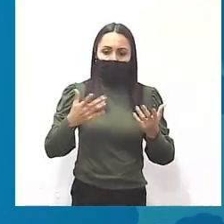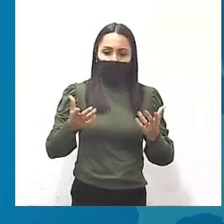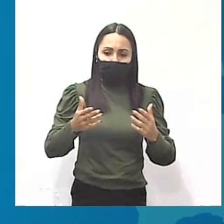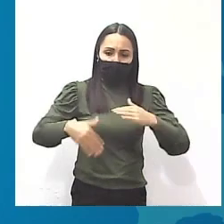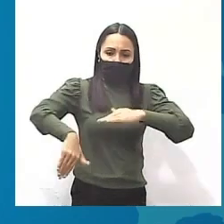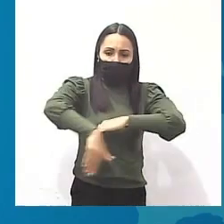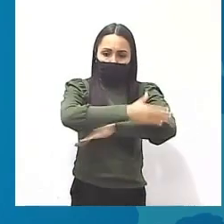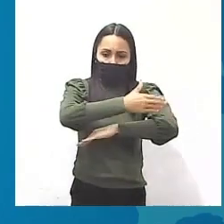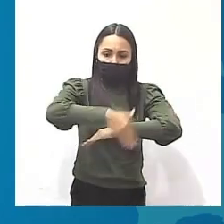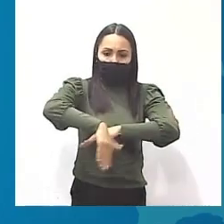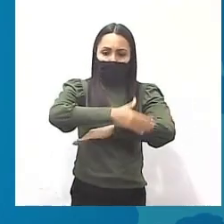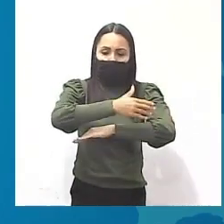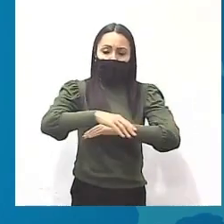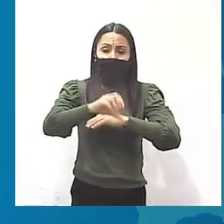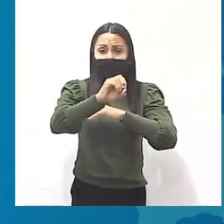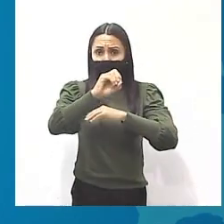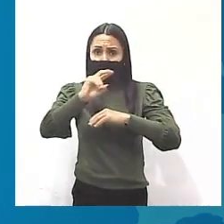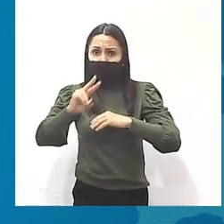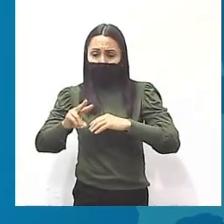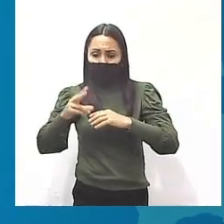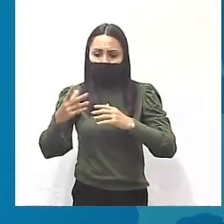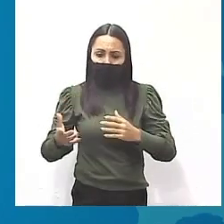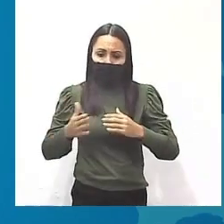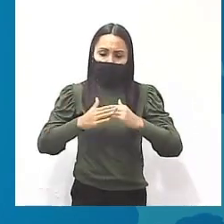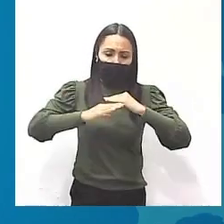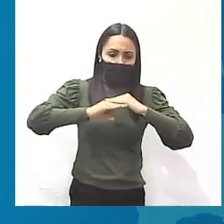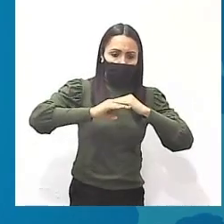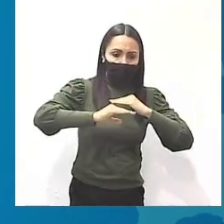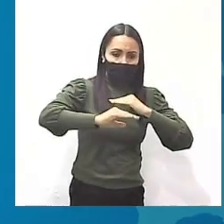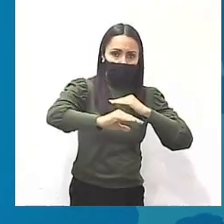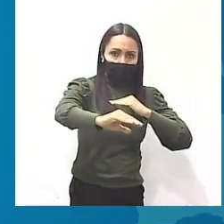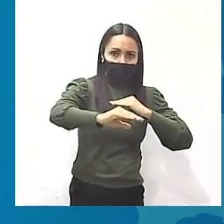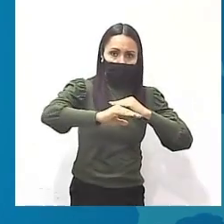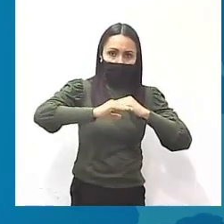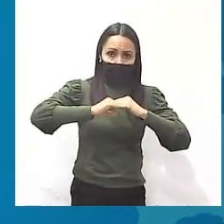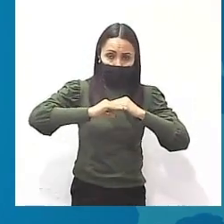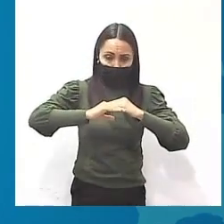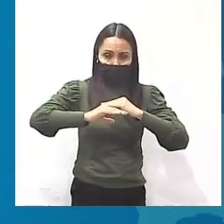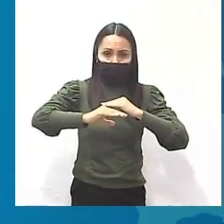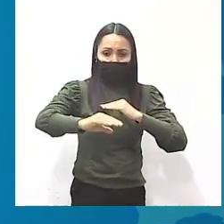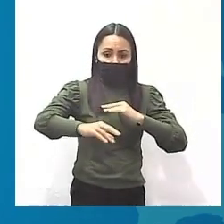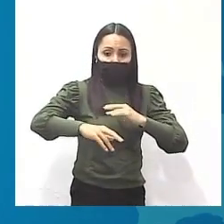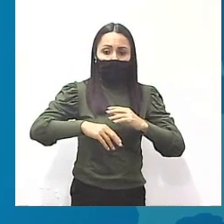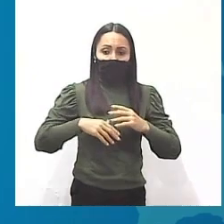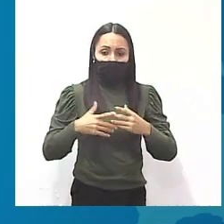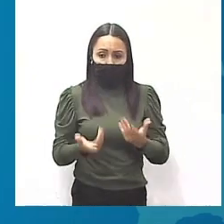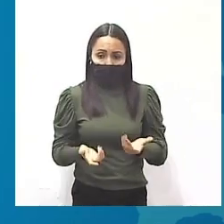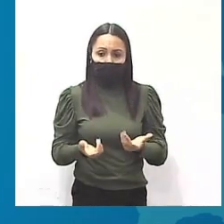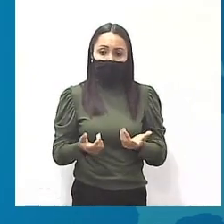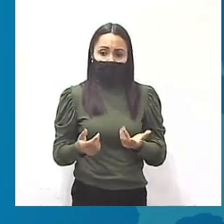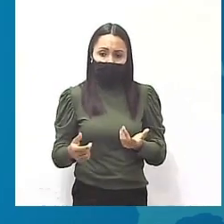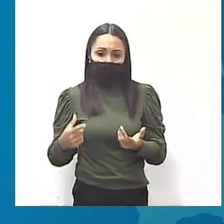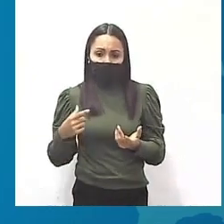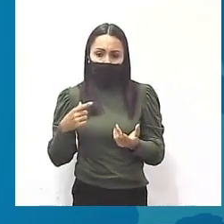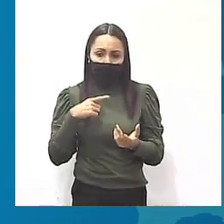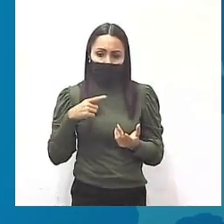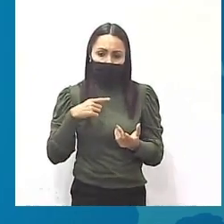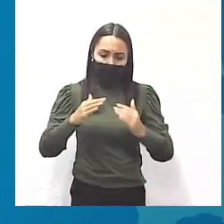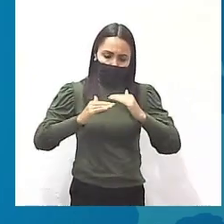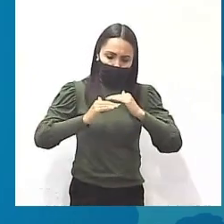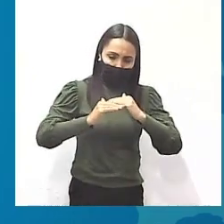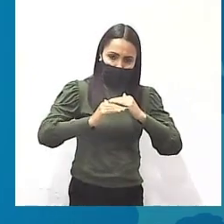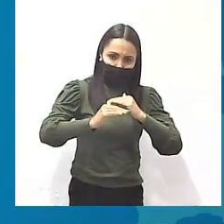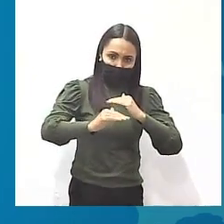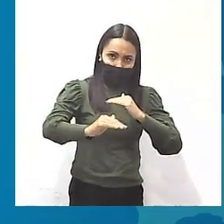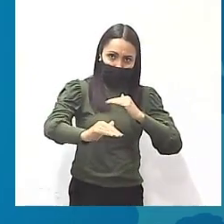ruas, avenidas, né, que estão ali asfaltadas, ou seja, o asfalto ele cria na verdade uma camada que é